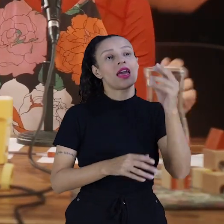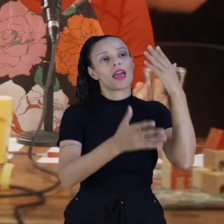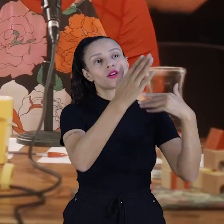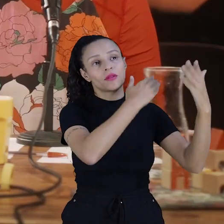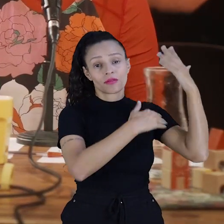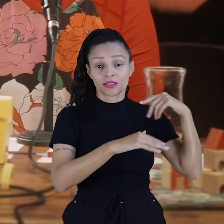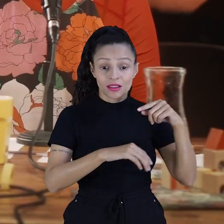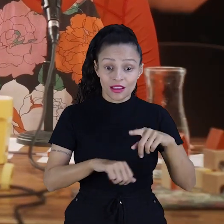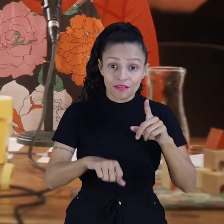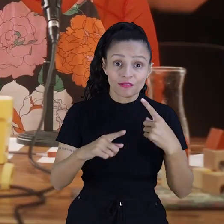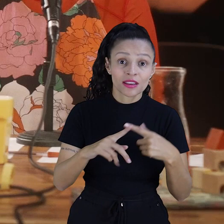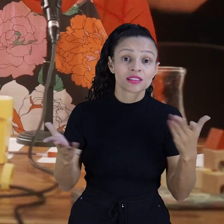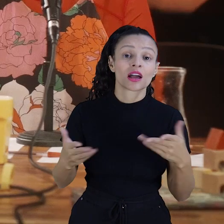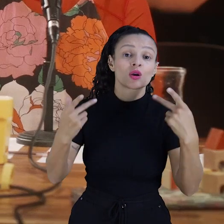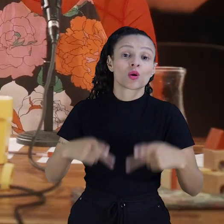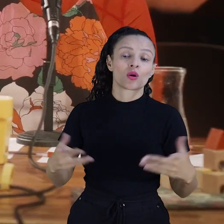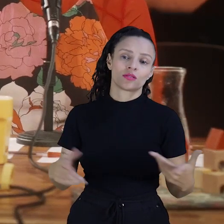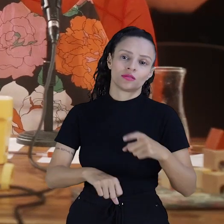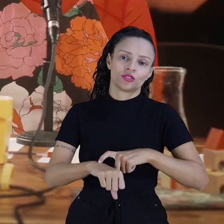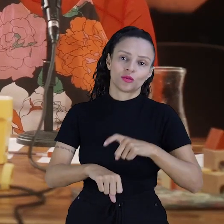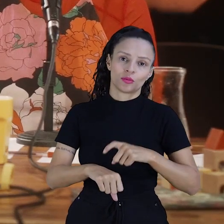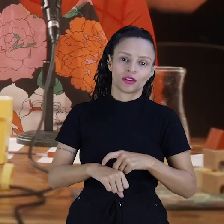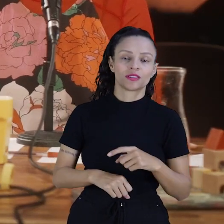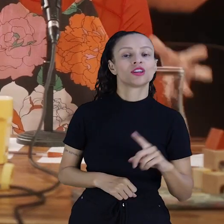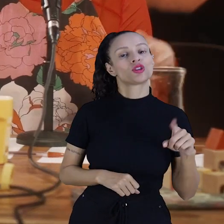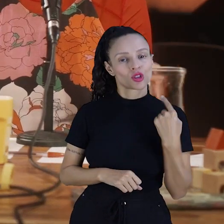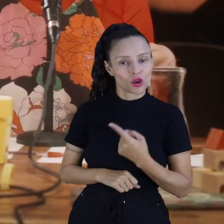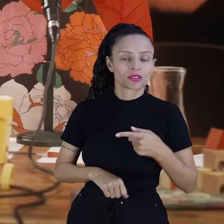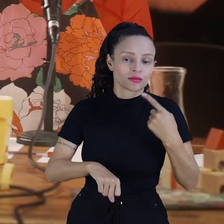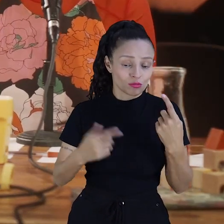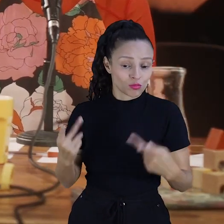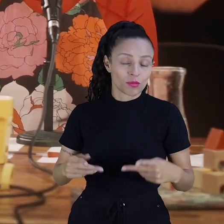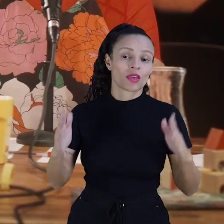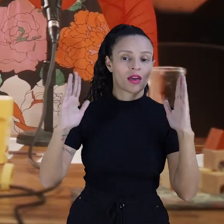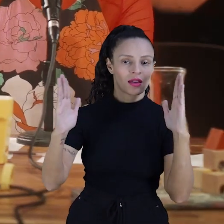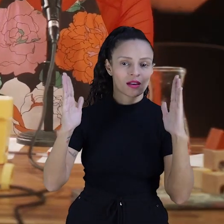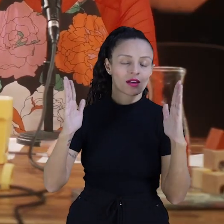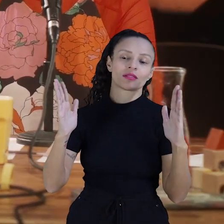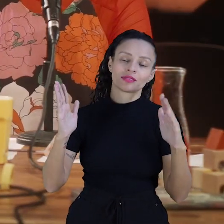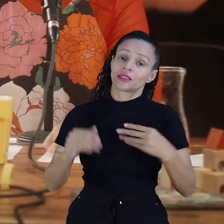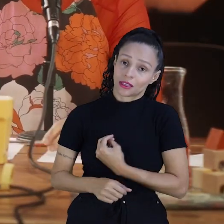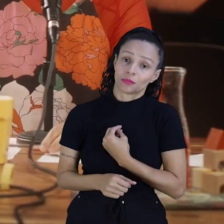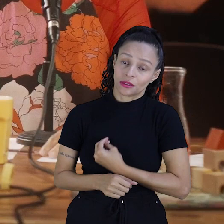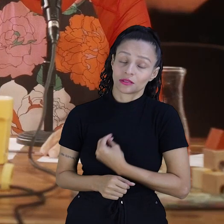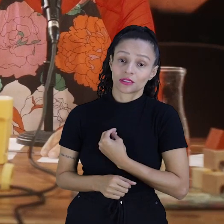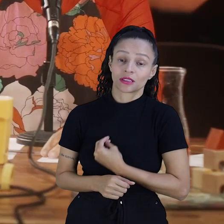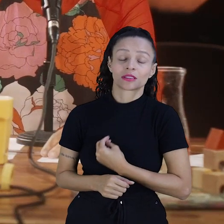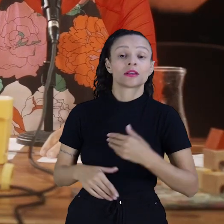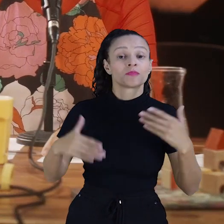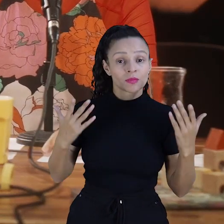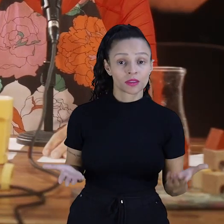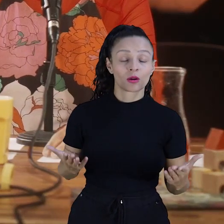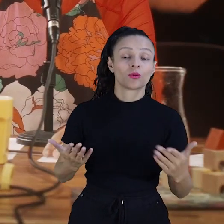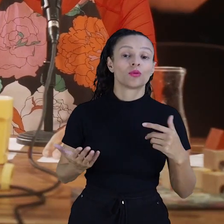uma vez. Essa vez é agora. Essa vez está acontecendo neste momento. É nossa era. O momento é agora. Na presença. Na hoje, presença.